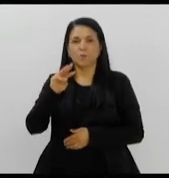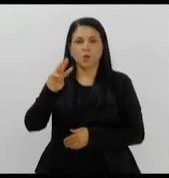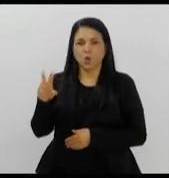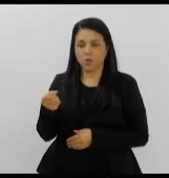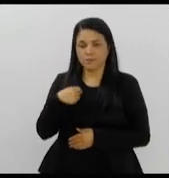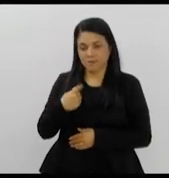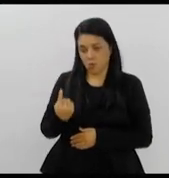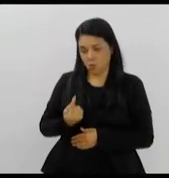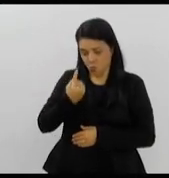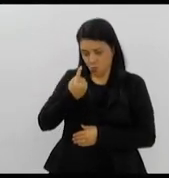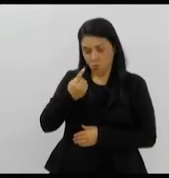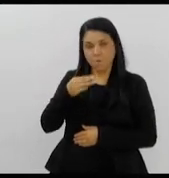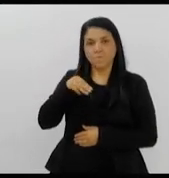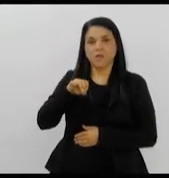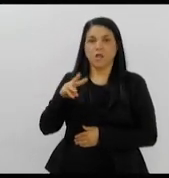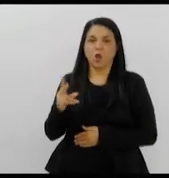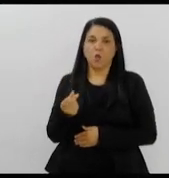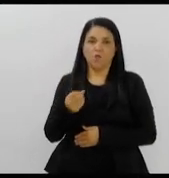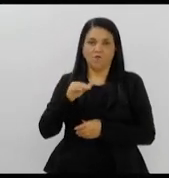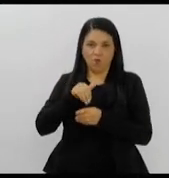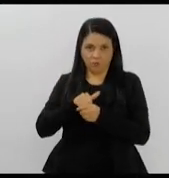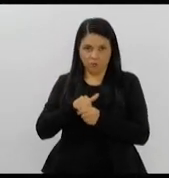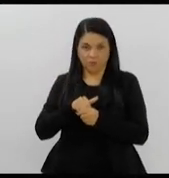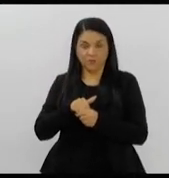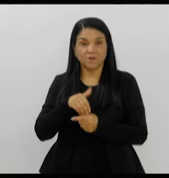Isso em 98.